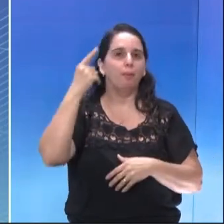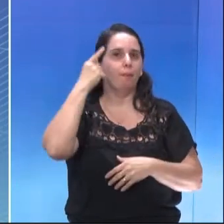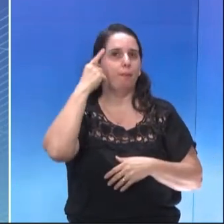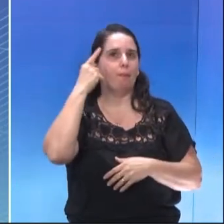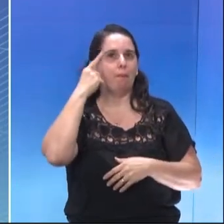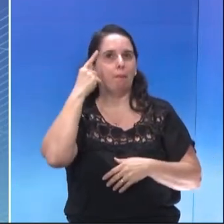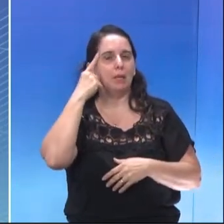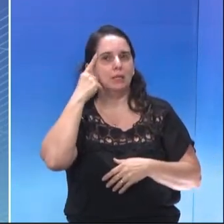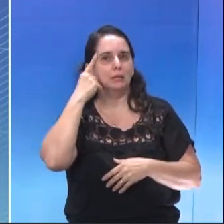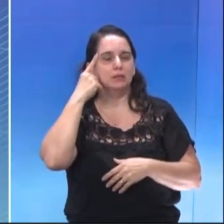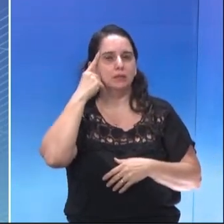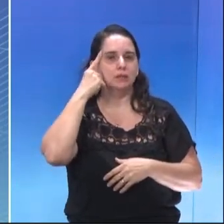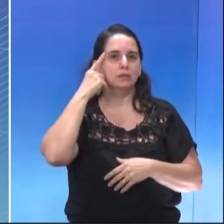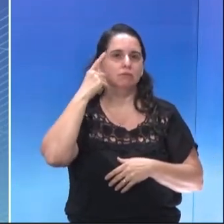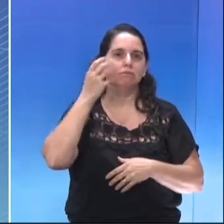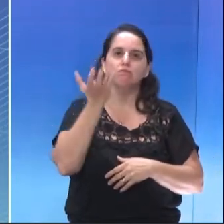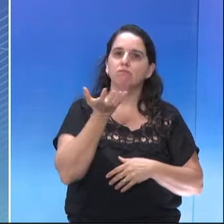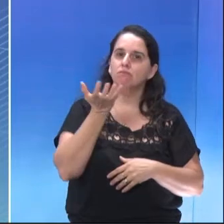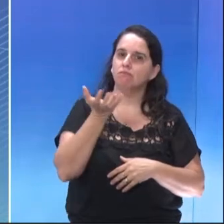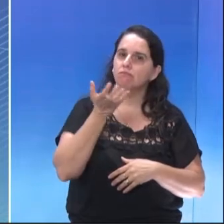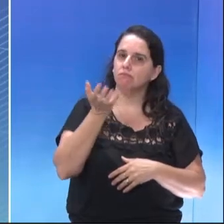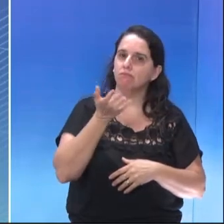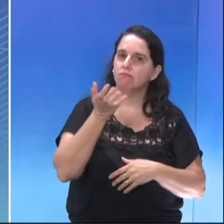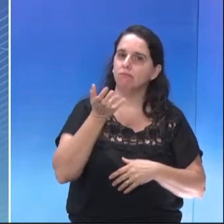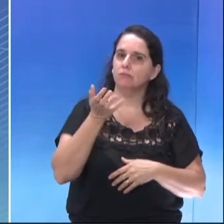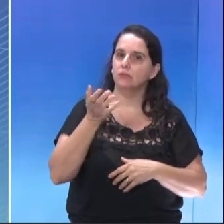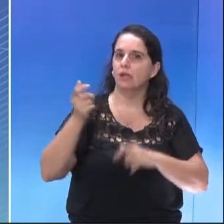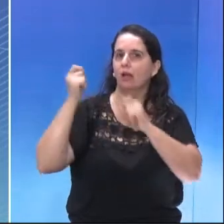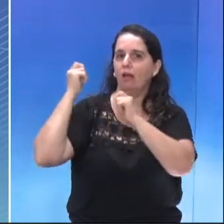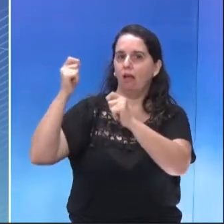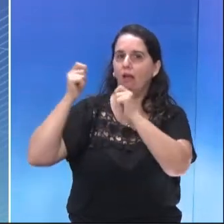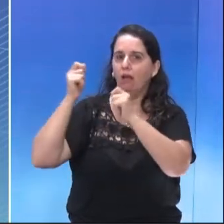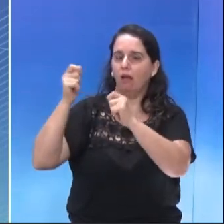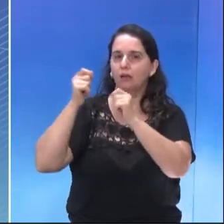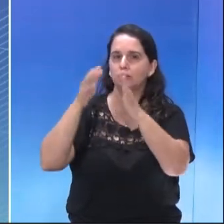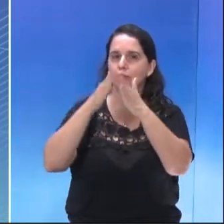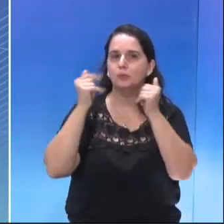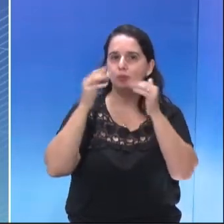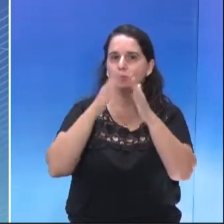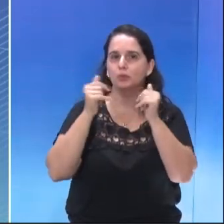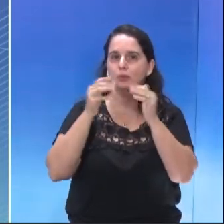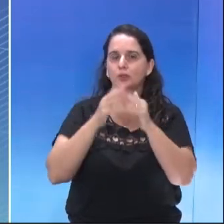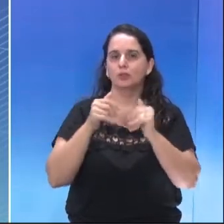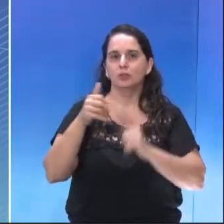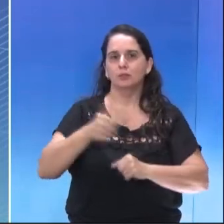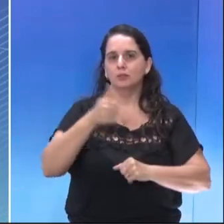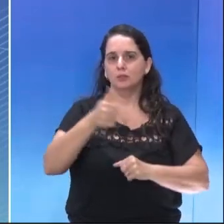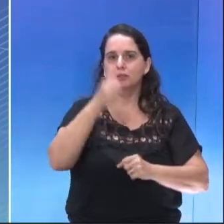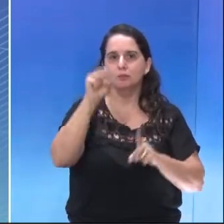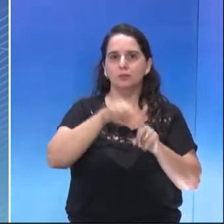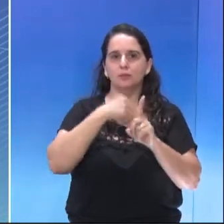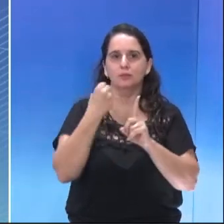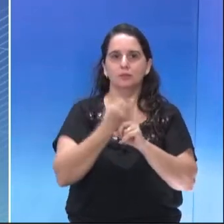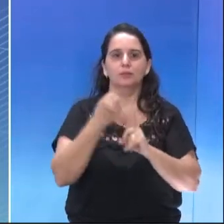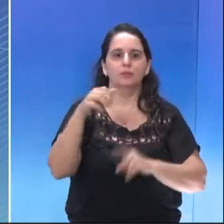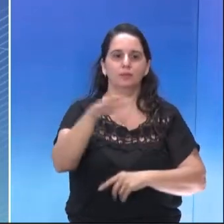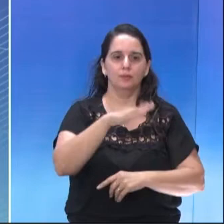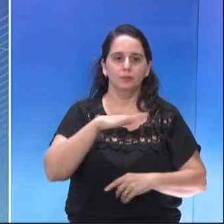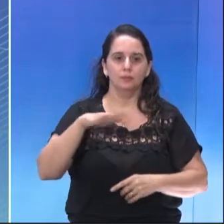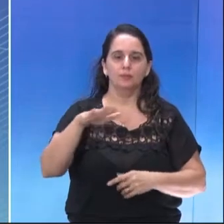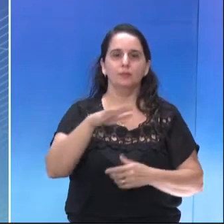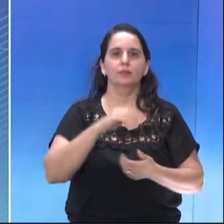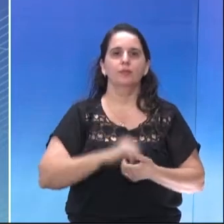aquilo que quer, as suas reivindicações, os seus pleitos, seus pedidos, não é? Então, isso é uma ação,